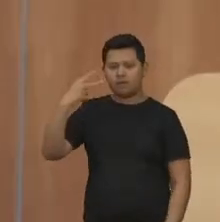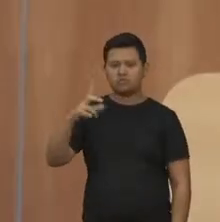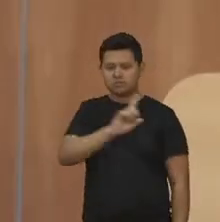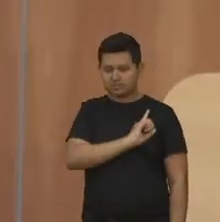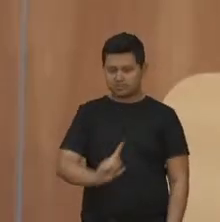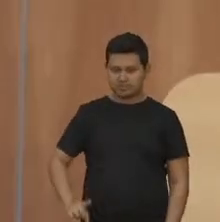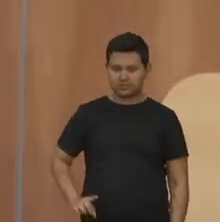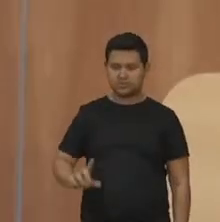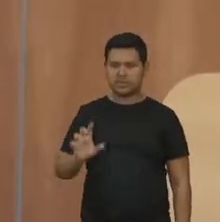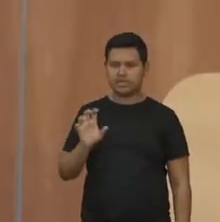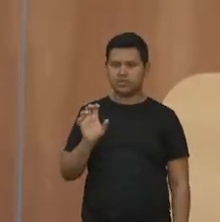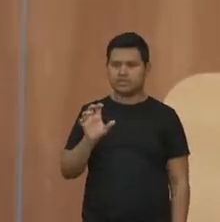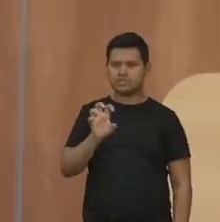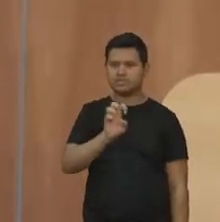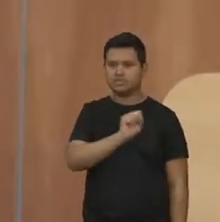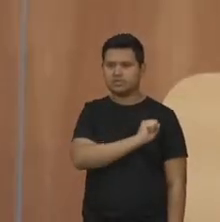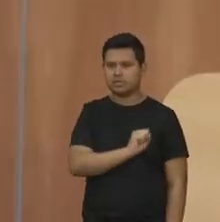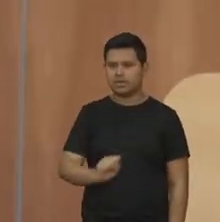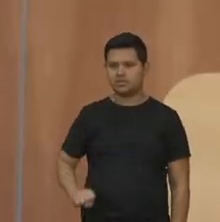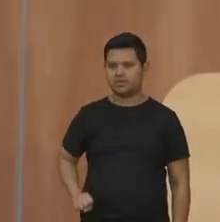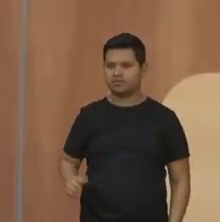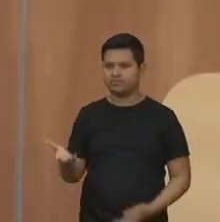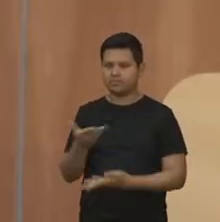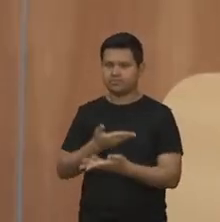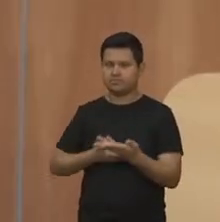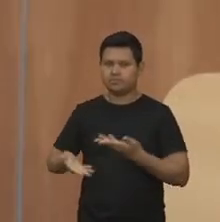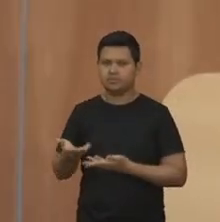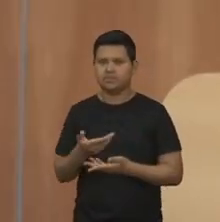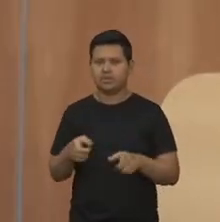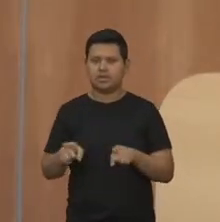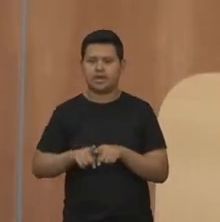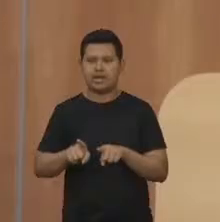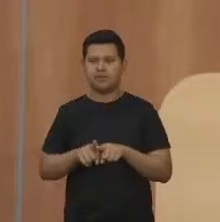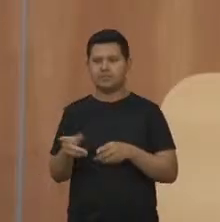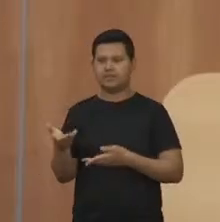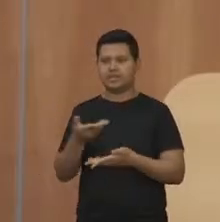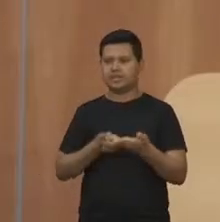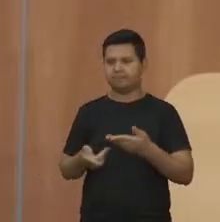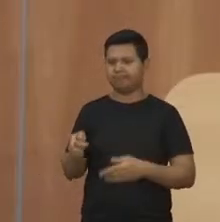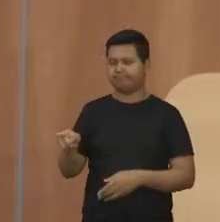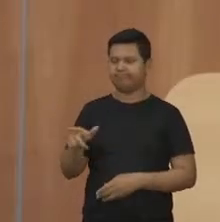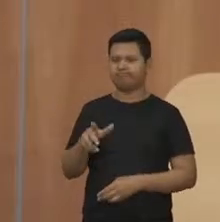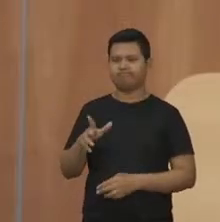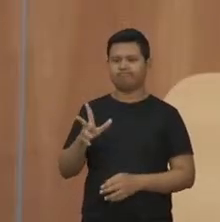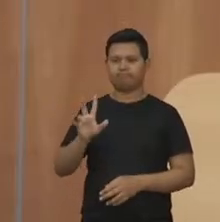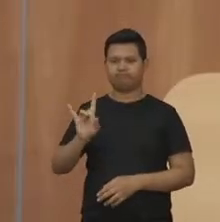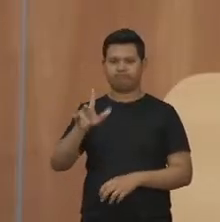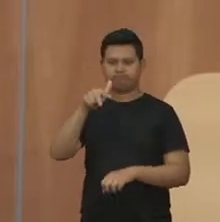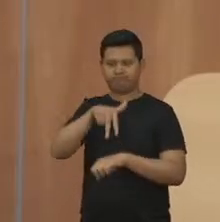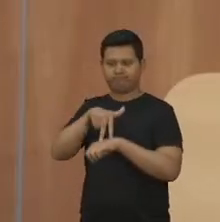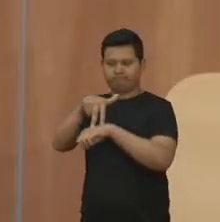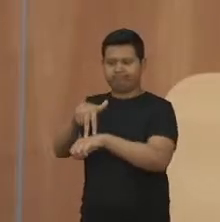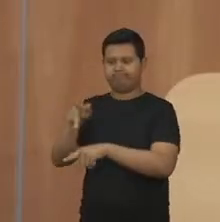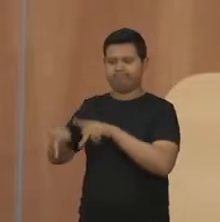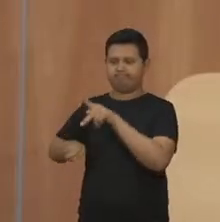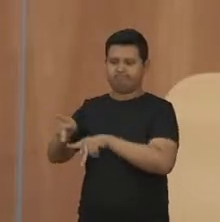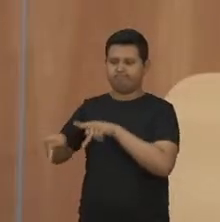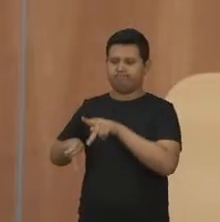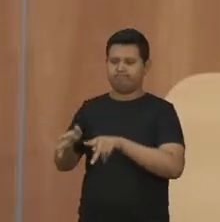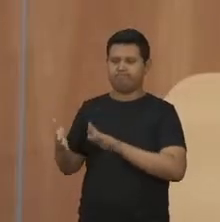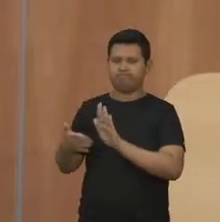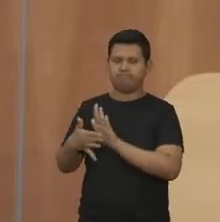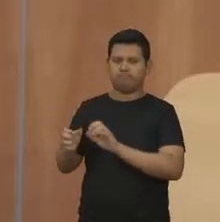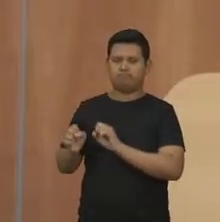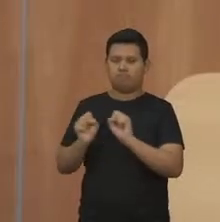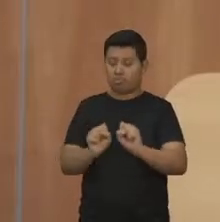os senadores, os prefeitos, governadores e o presidente da República são apenas representantes de quem tem o verdadeiro